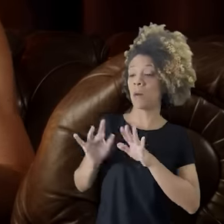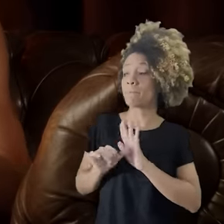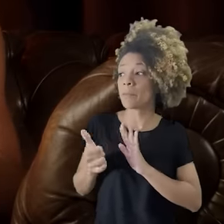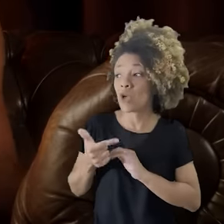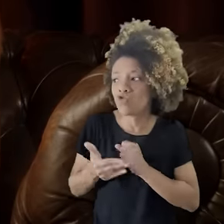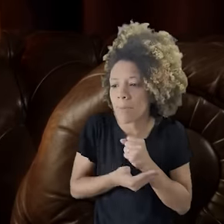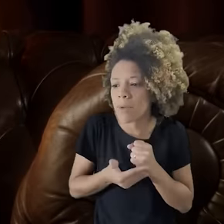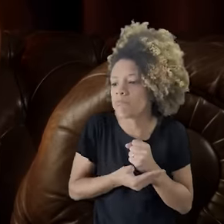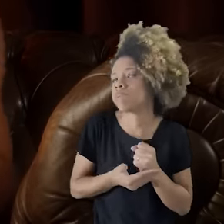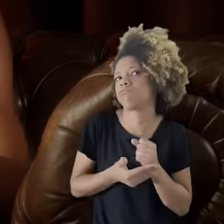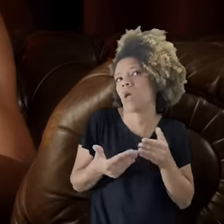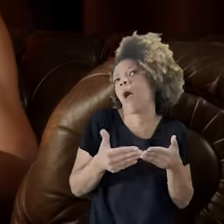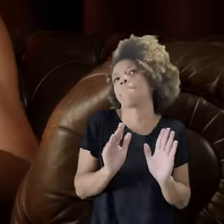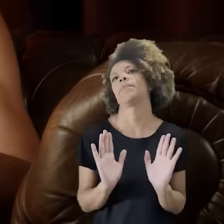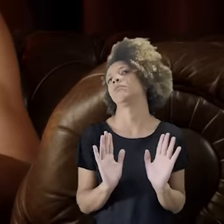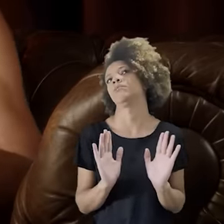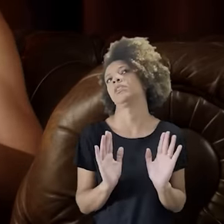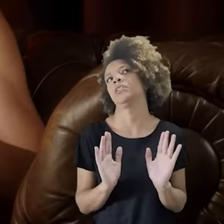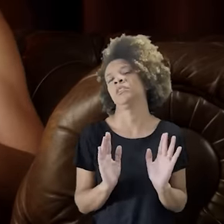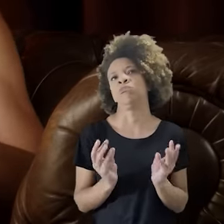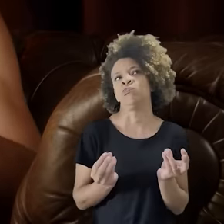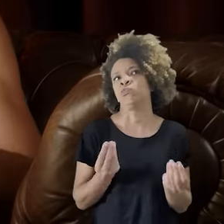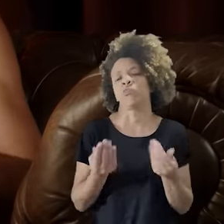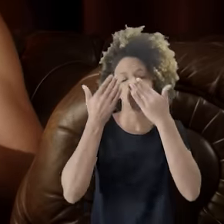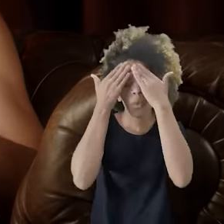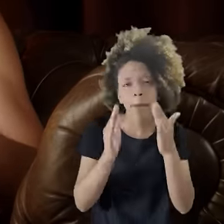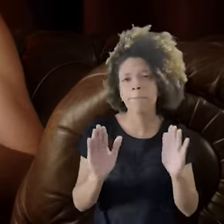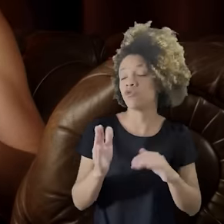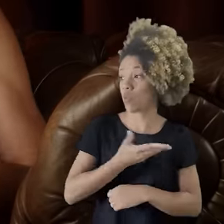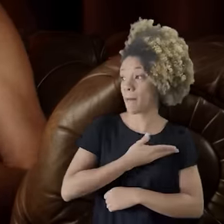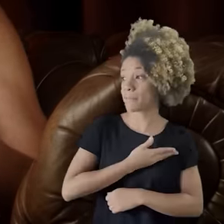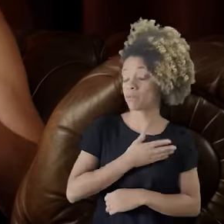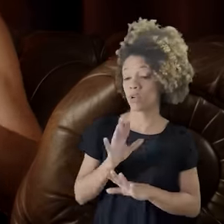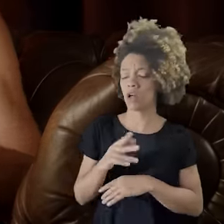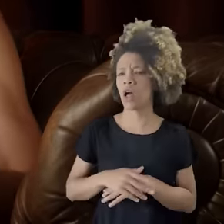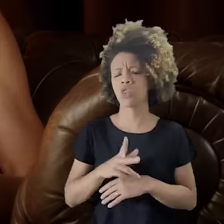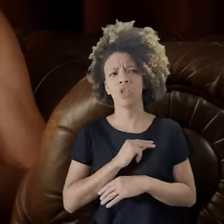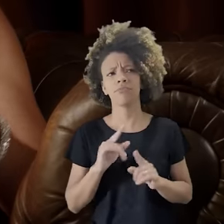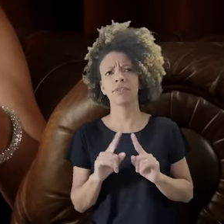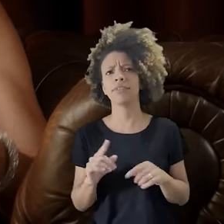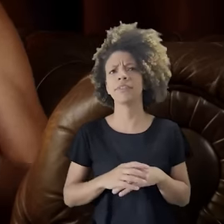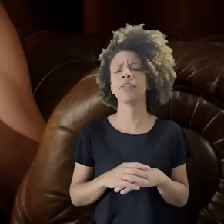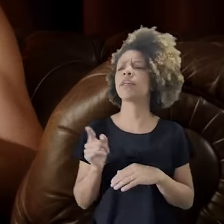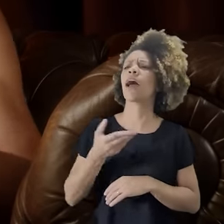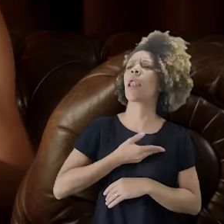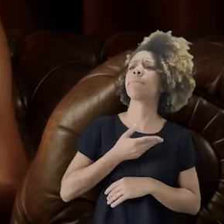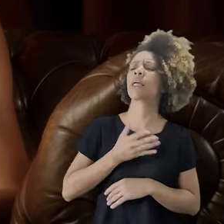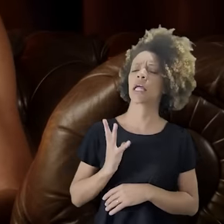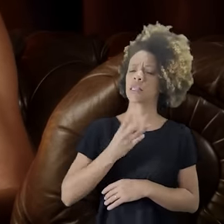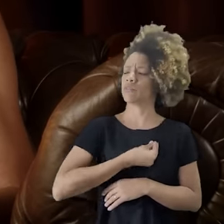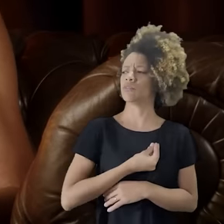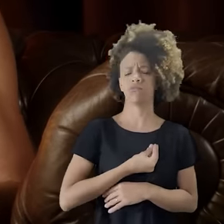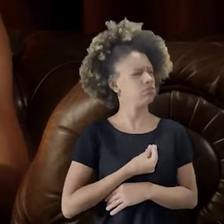eu não tinha parâmetro para abrir assim uma Uma Mente um amigo meu falou assim poxa mas aí ele falou uma vez e aquela sua amiga